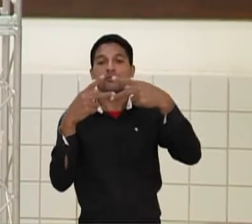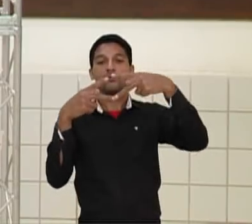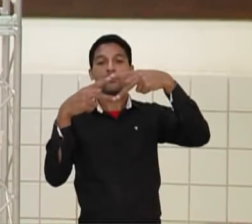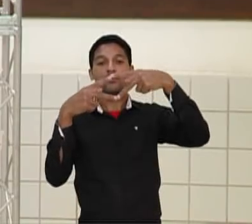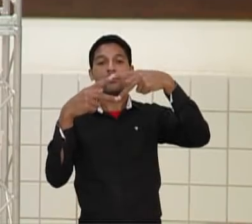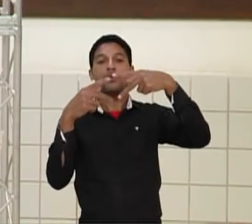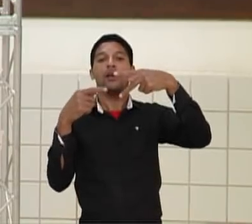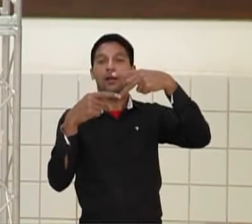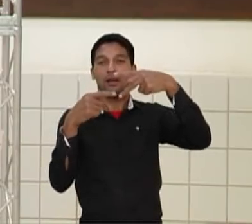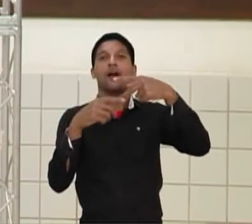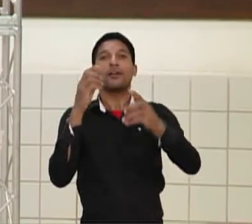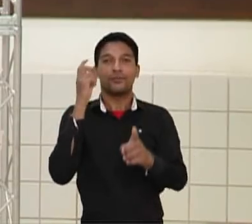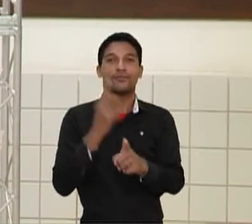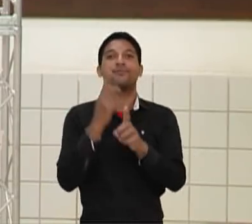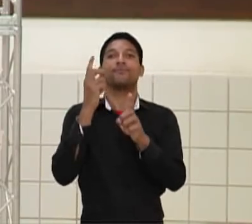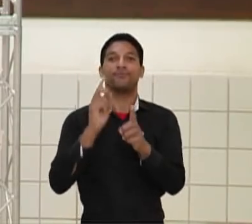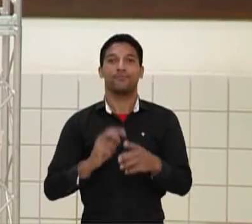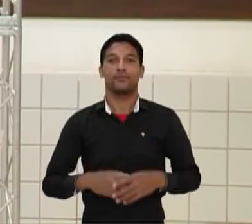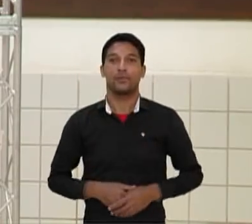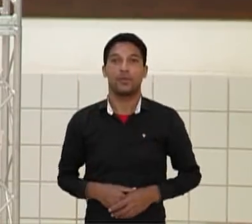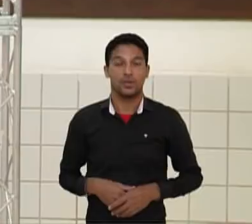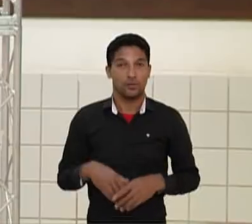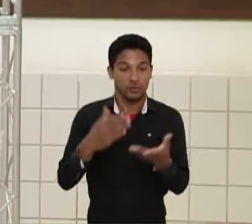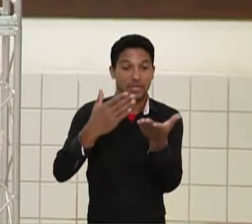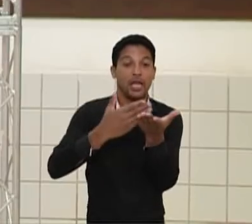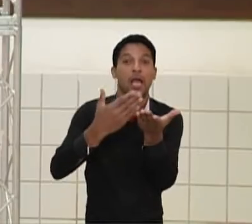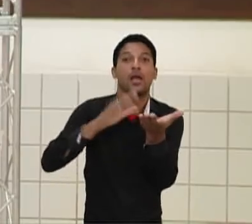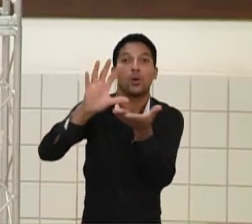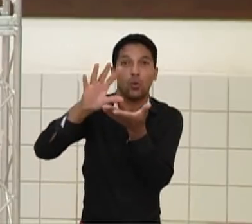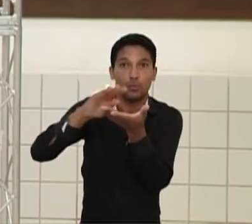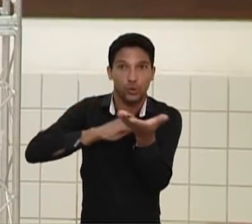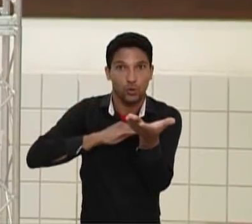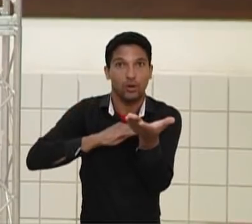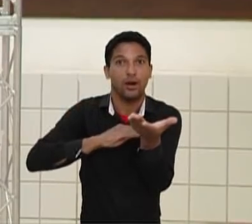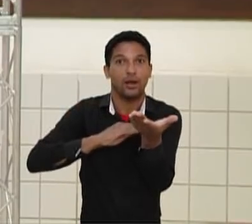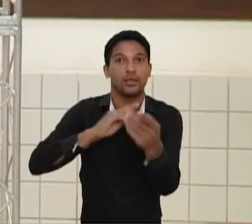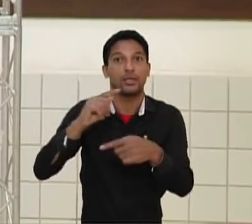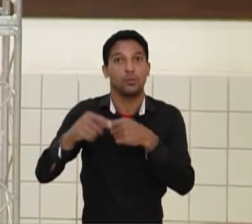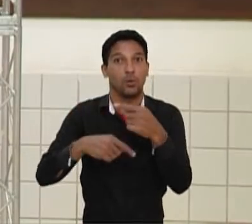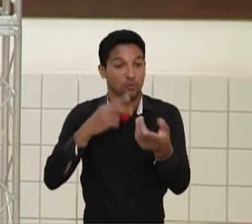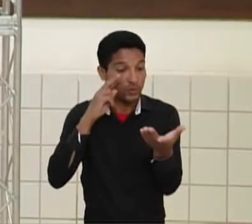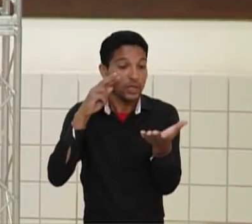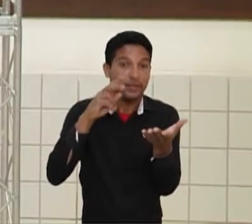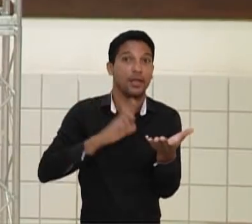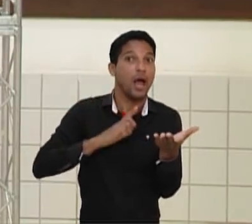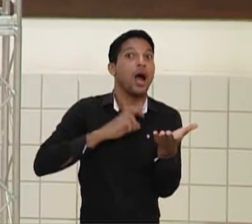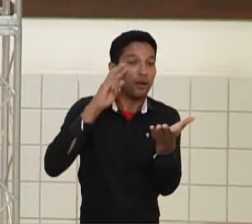exercícios, reveja as ideias para você saber do que a gente está falando, tá bom? Vamos conferir a nossa resposta.